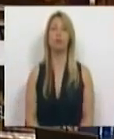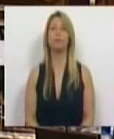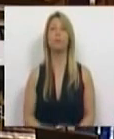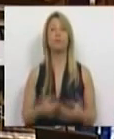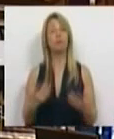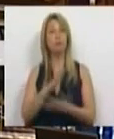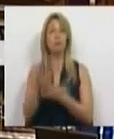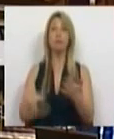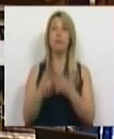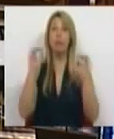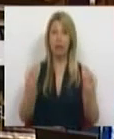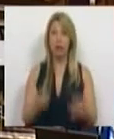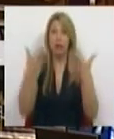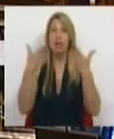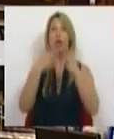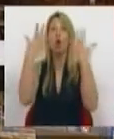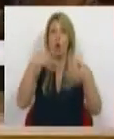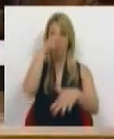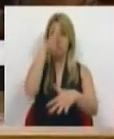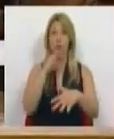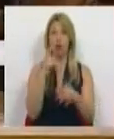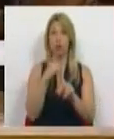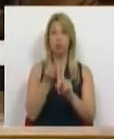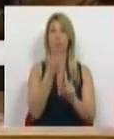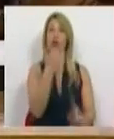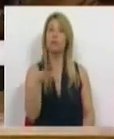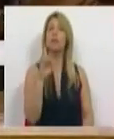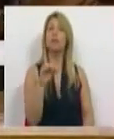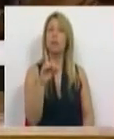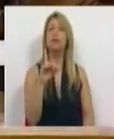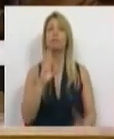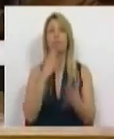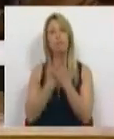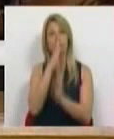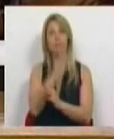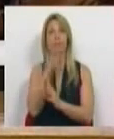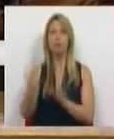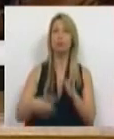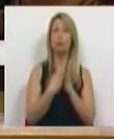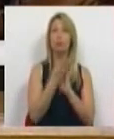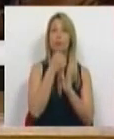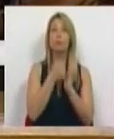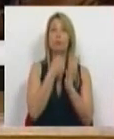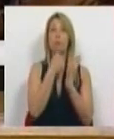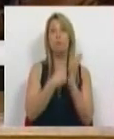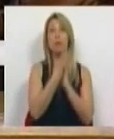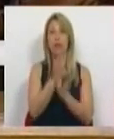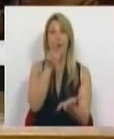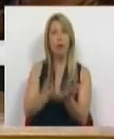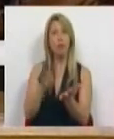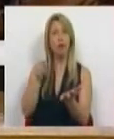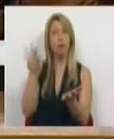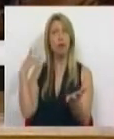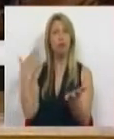A proposta inicial de Orçamento do Estado para 2016 dava concretização a um conjunto de medidas aprovadas nos últimos meses